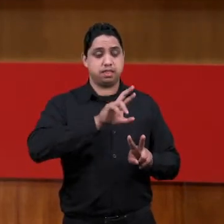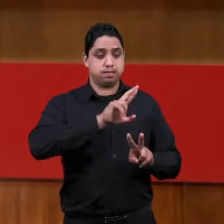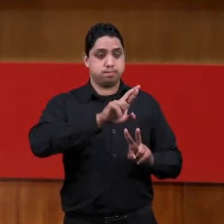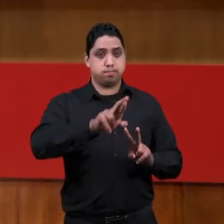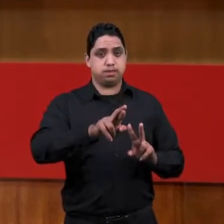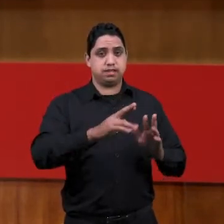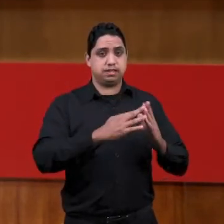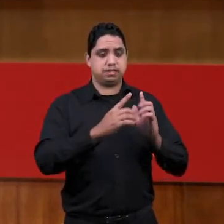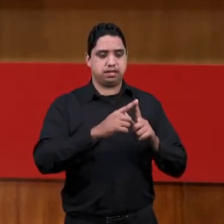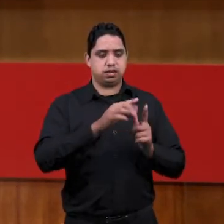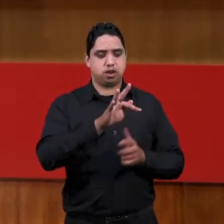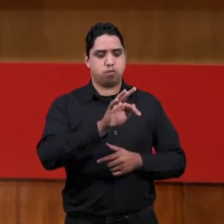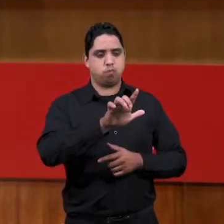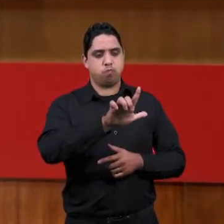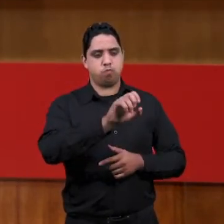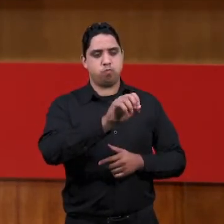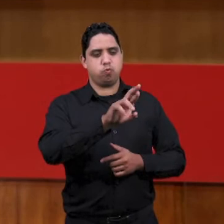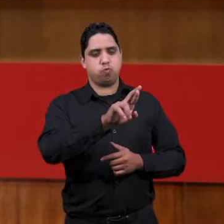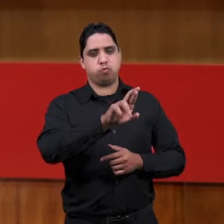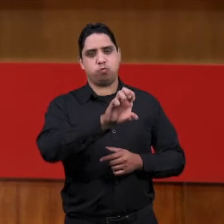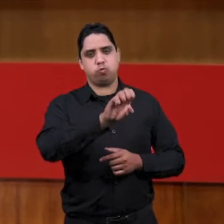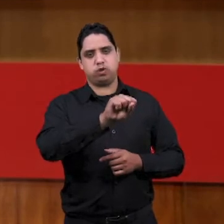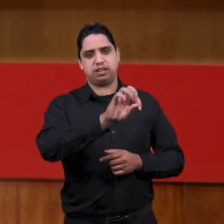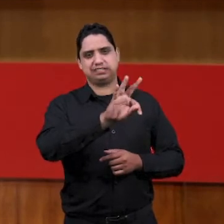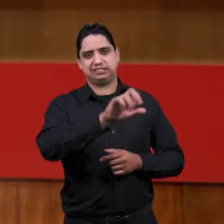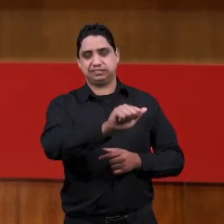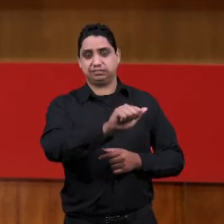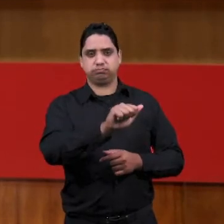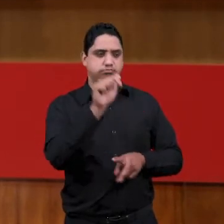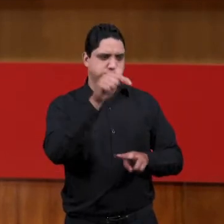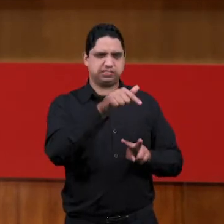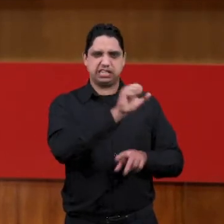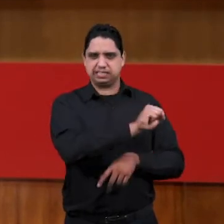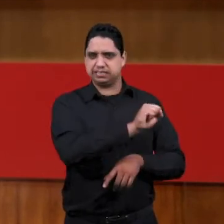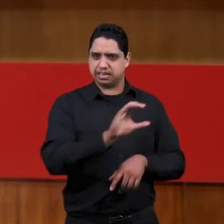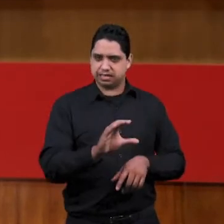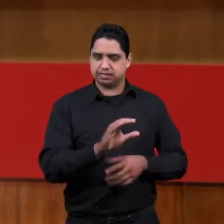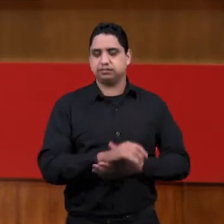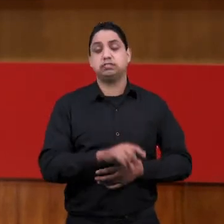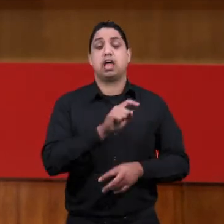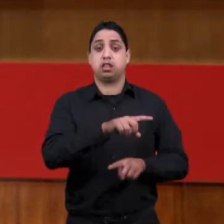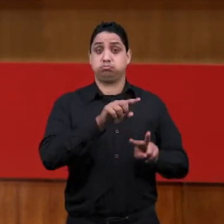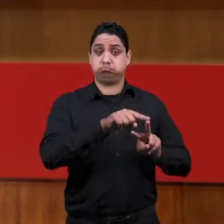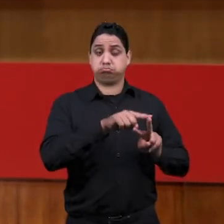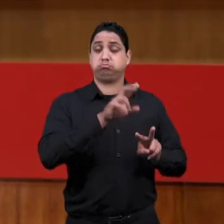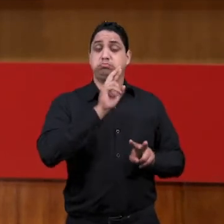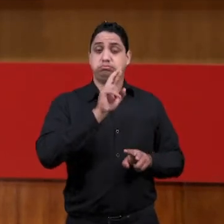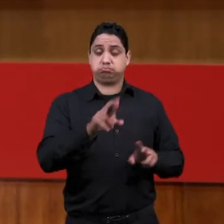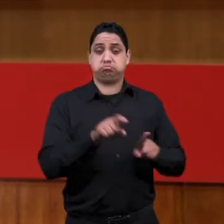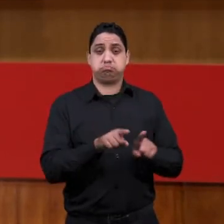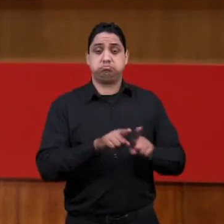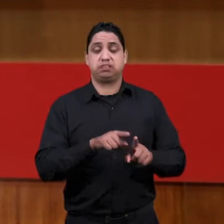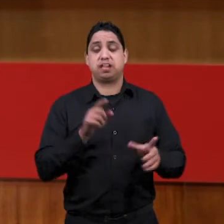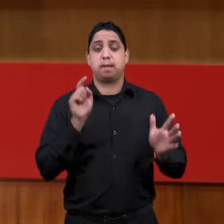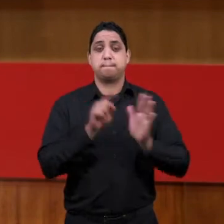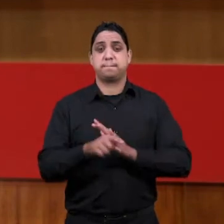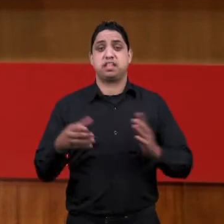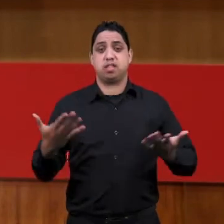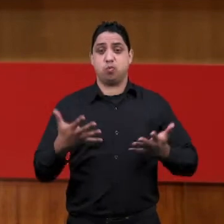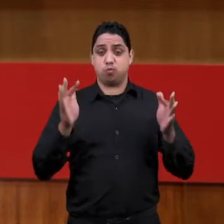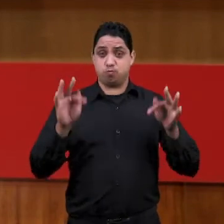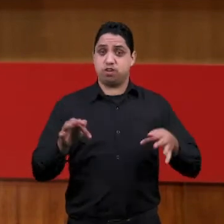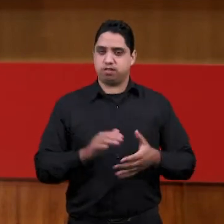Ela pertence à igreja de Floresta, lá em São José, em Santa Catarina. Ela vai responder também a nossa